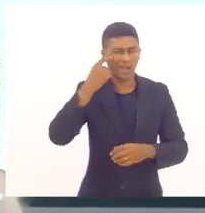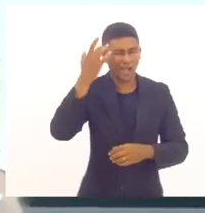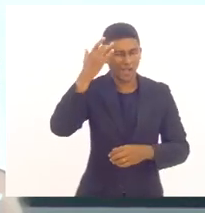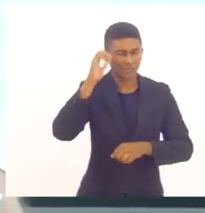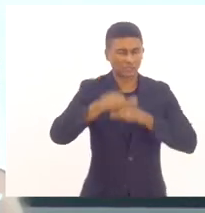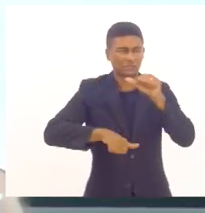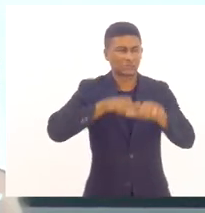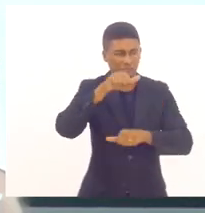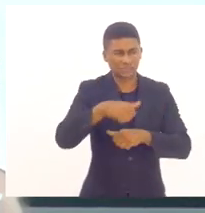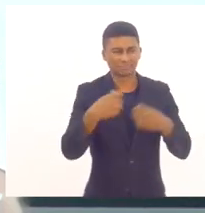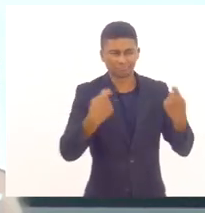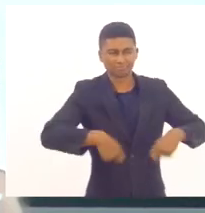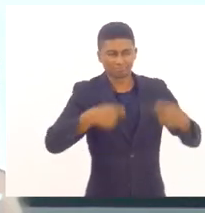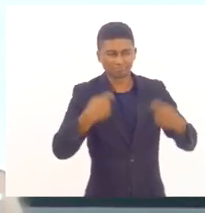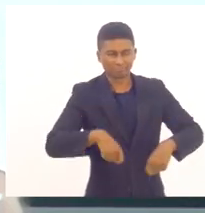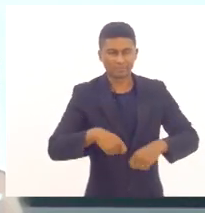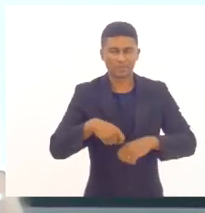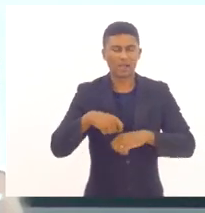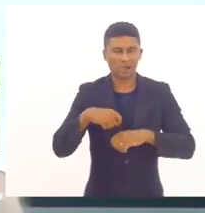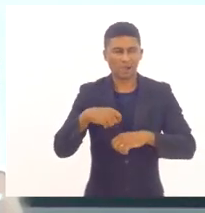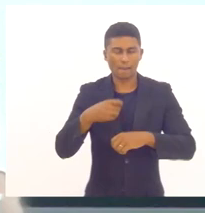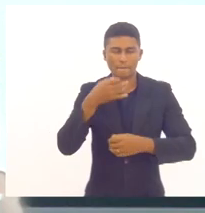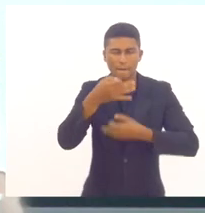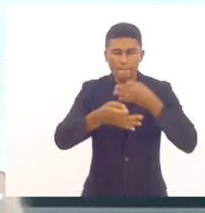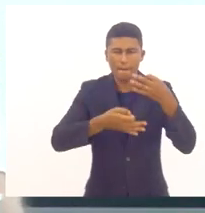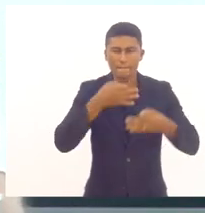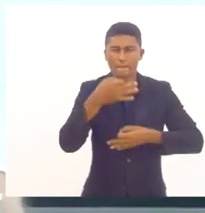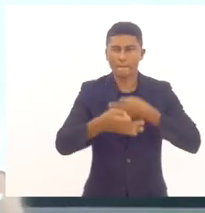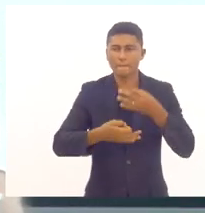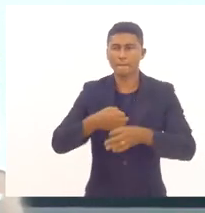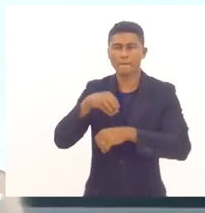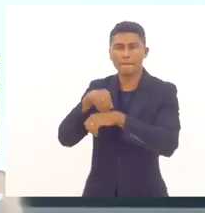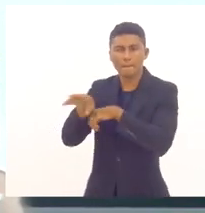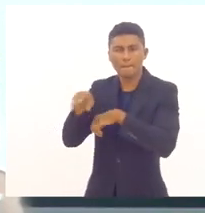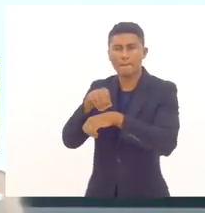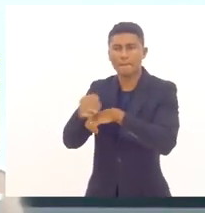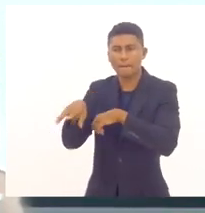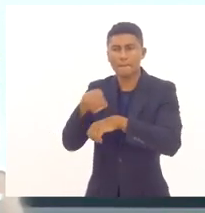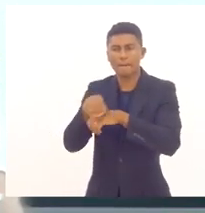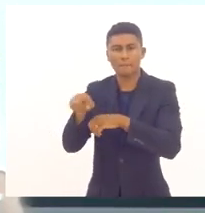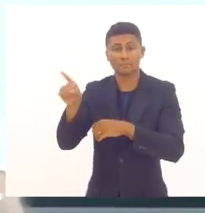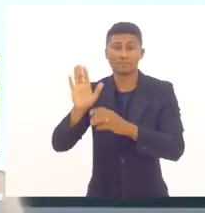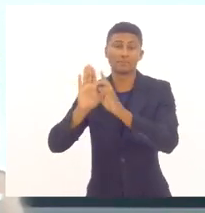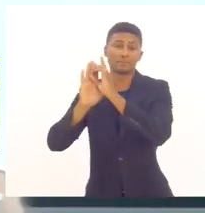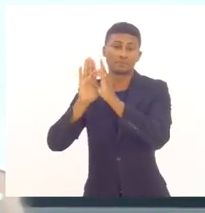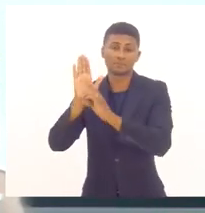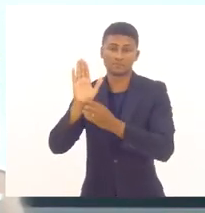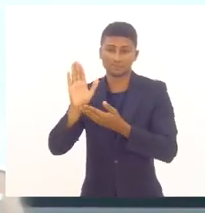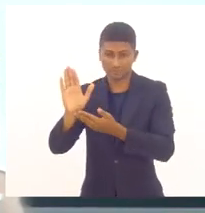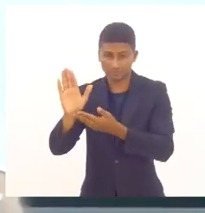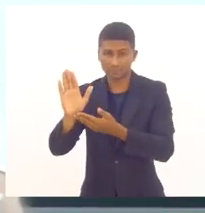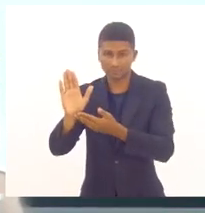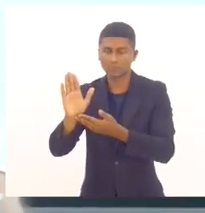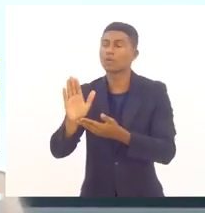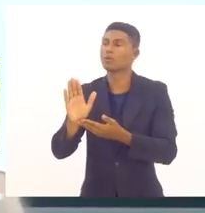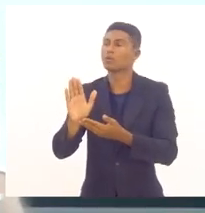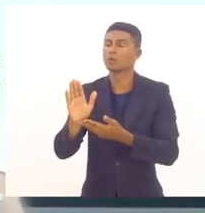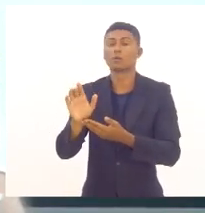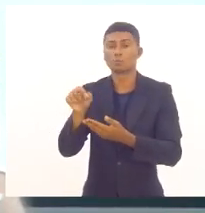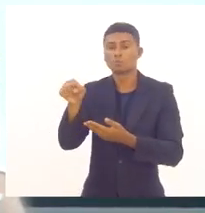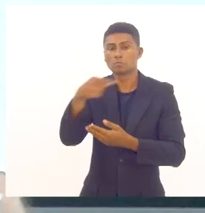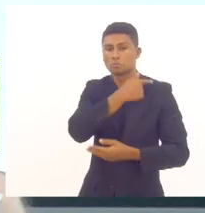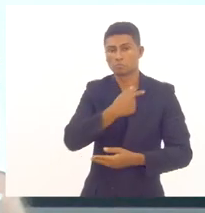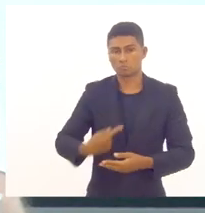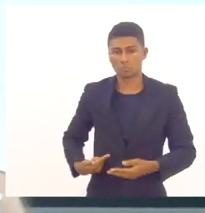entendíamos que era necessário fazer naquela minuta do decreto, entregamos ao governo de novo